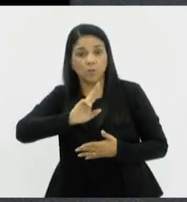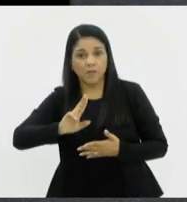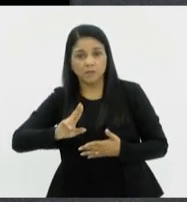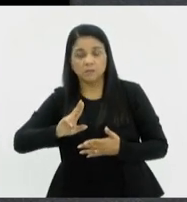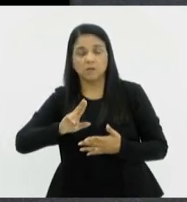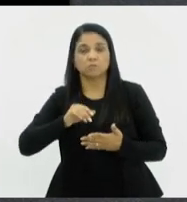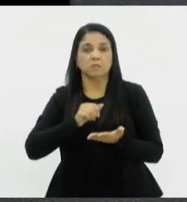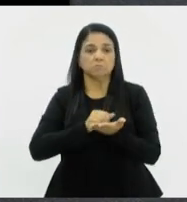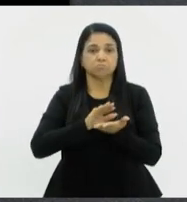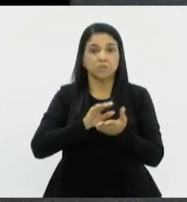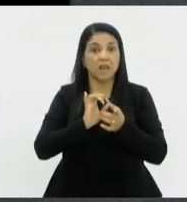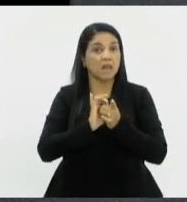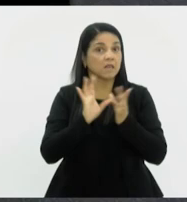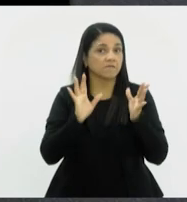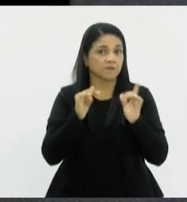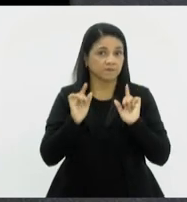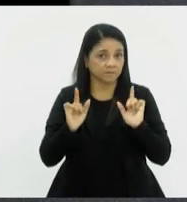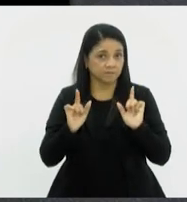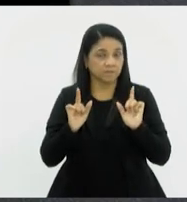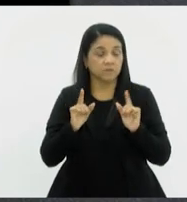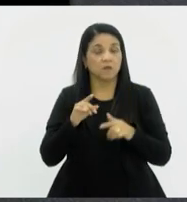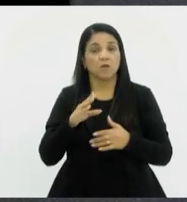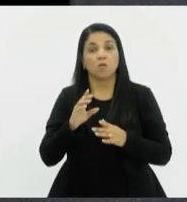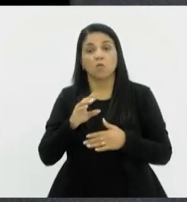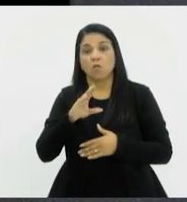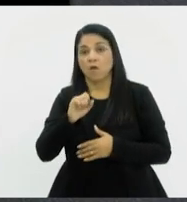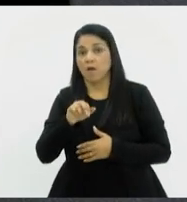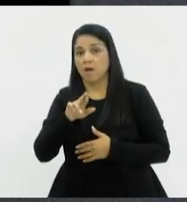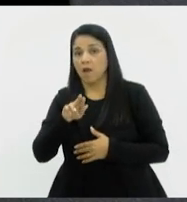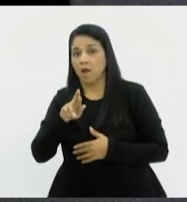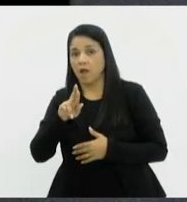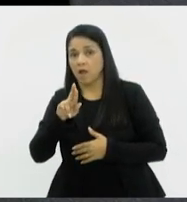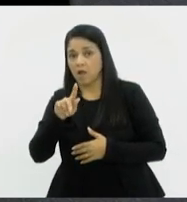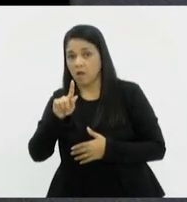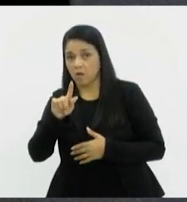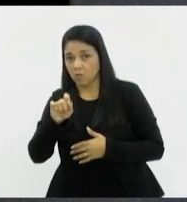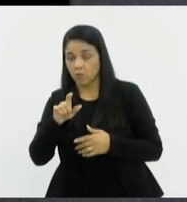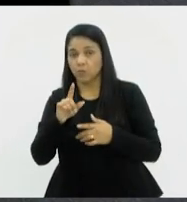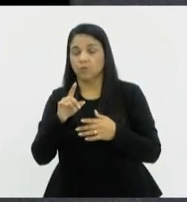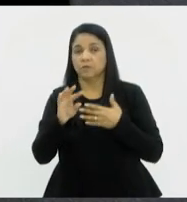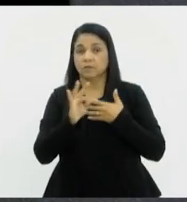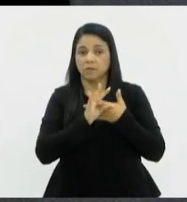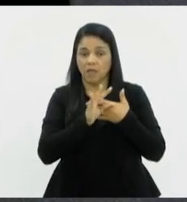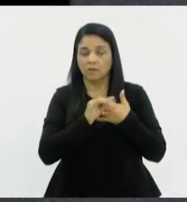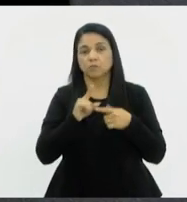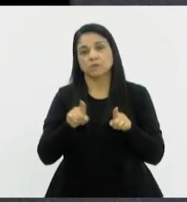exoneração. Ele é um cargo também técnico, mas também igualmente de confiança.